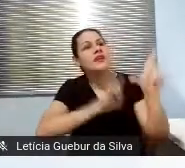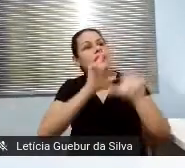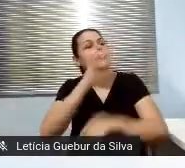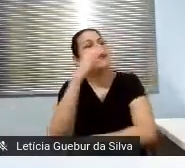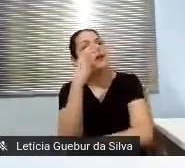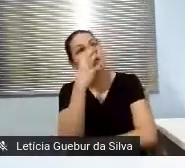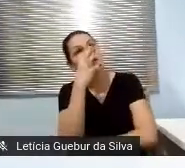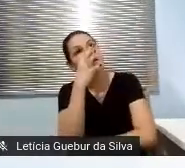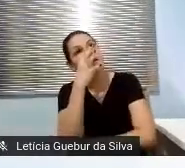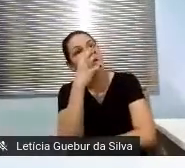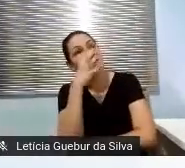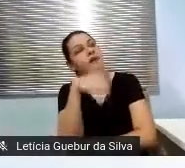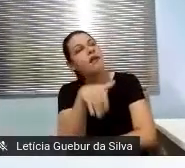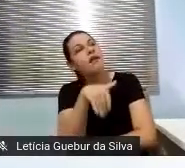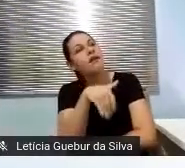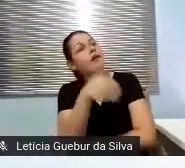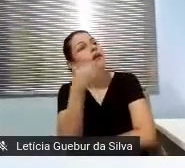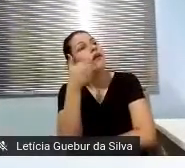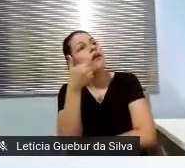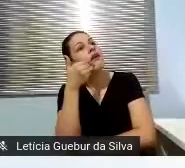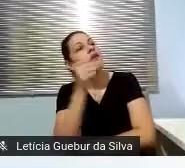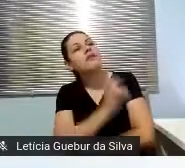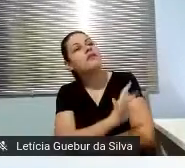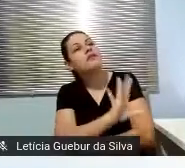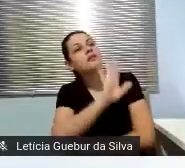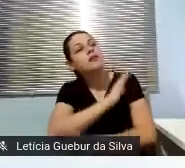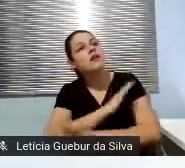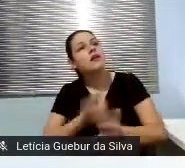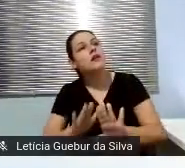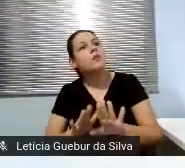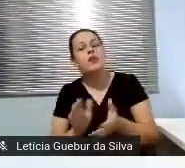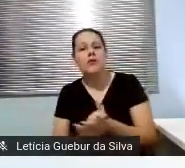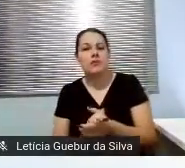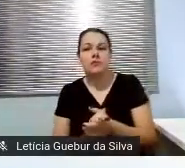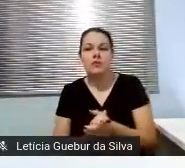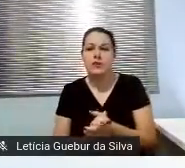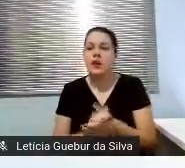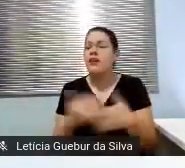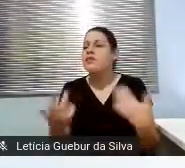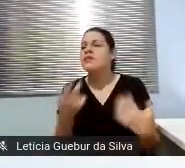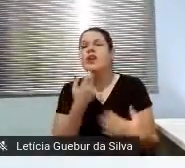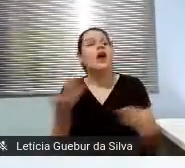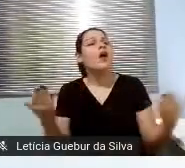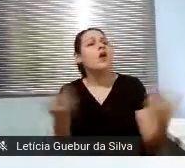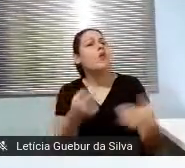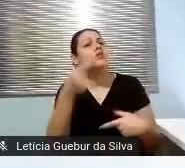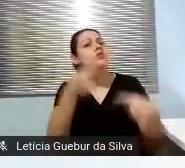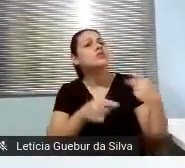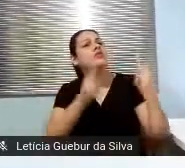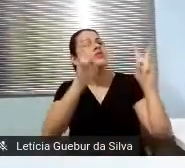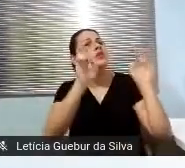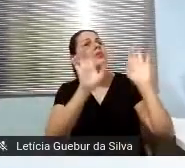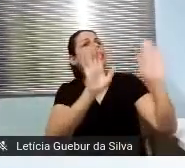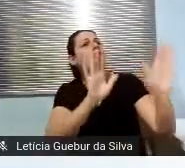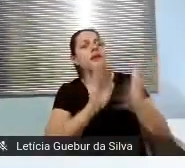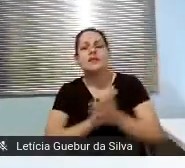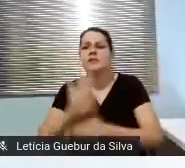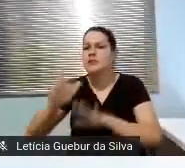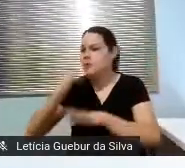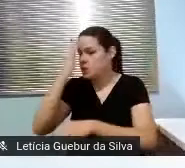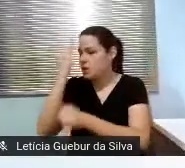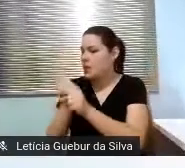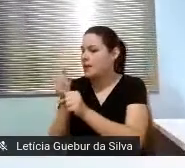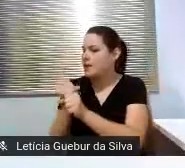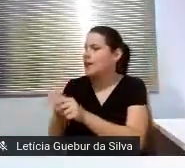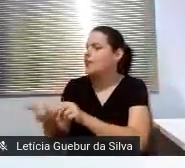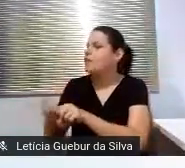forma muito banalizada nos jornais que temos na Sim, grande sim. imprensa. Ah, hoje discutiu, a pessoa está lá às vezes cortando batatinha e fica ouvindo